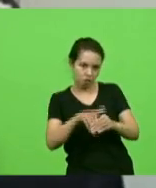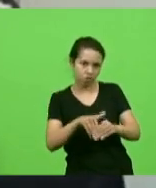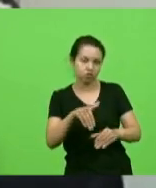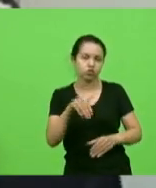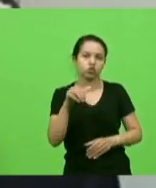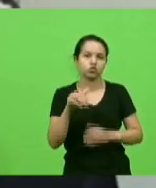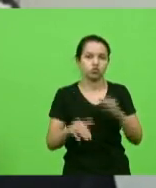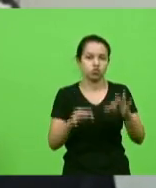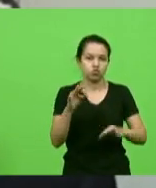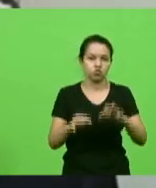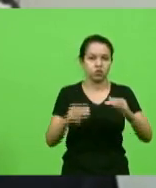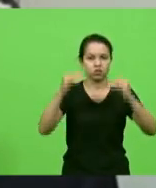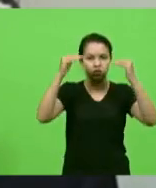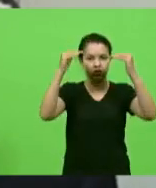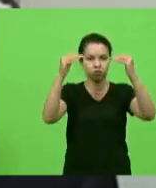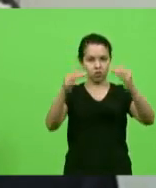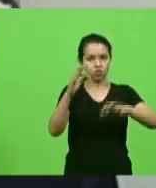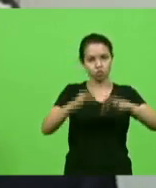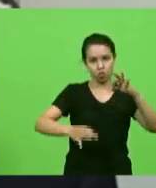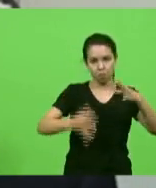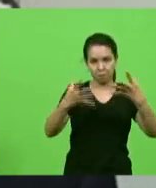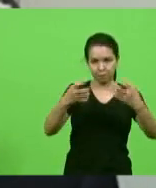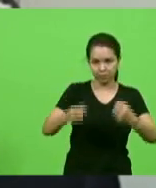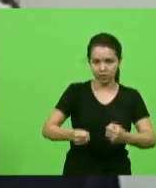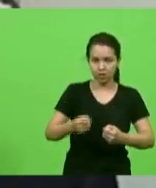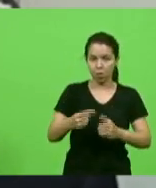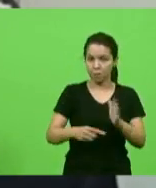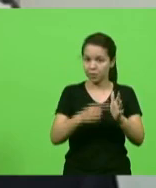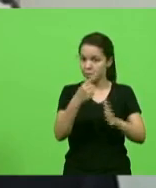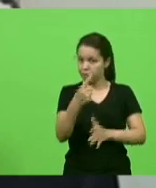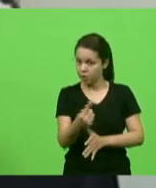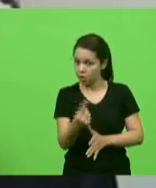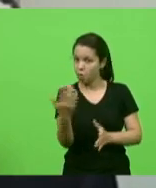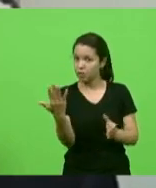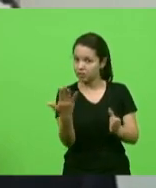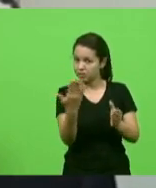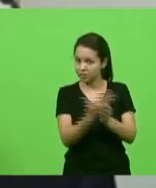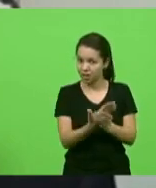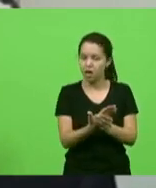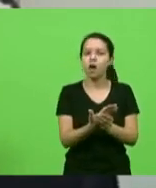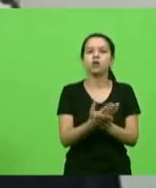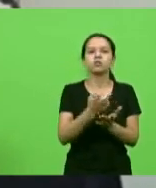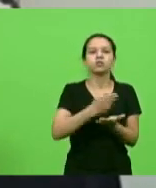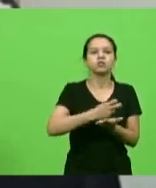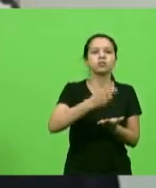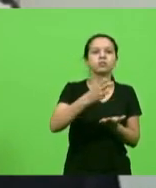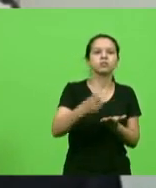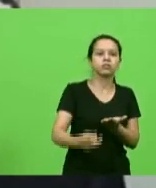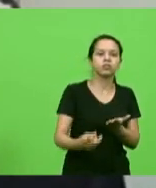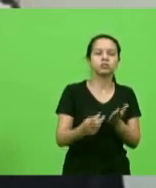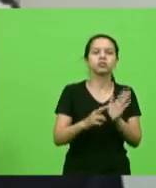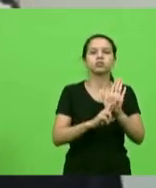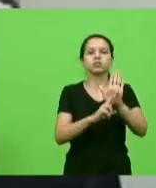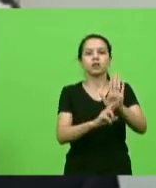VIP no julgamento da admissibilidade do primeiro processo de impeachment referente a representação